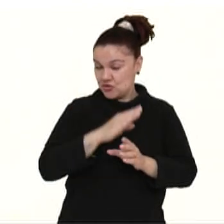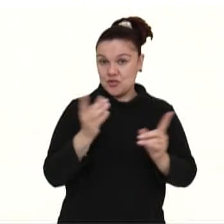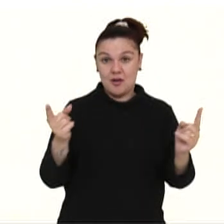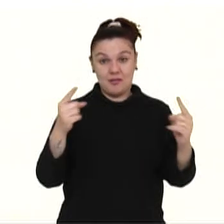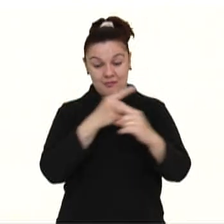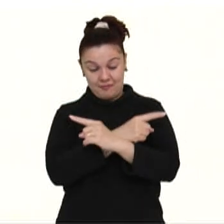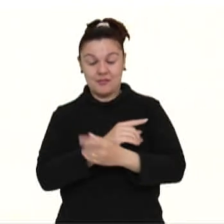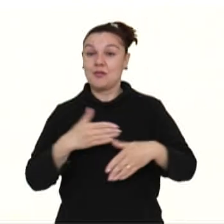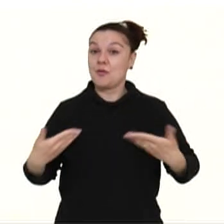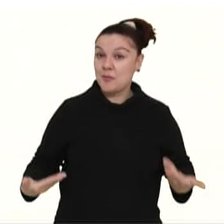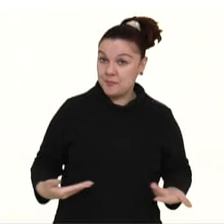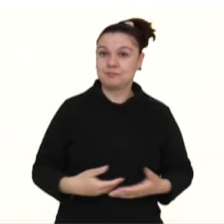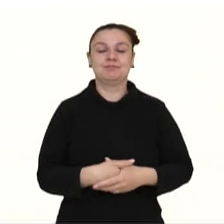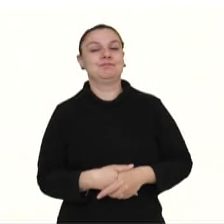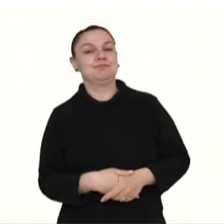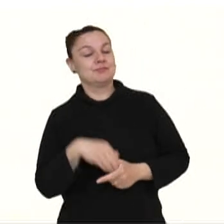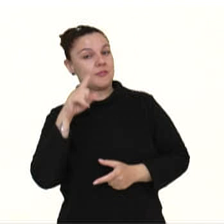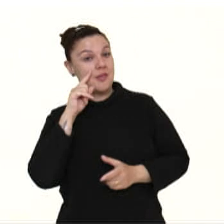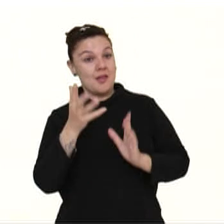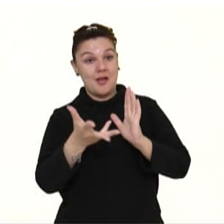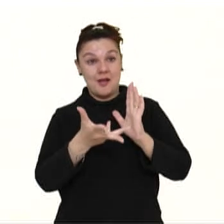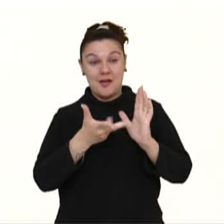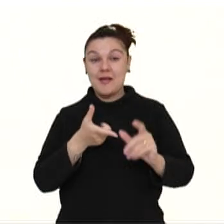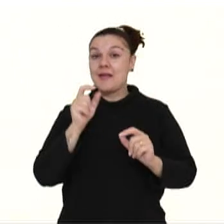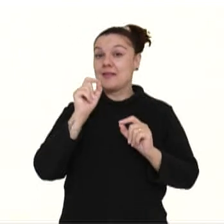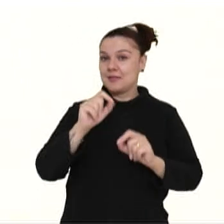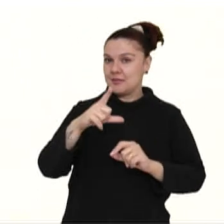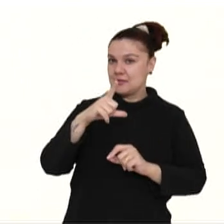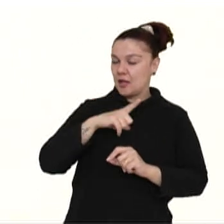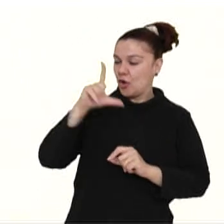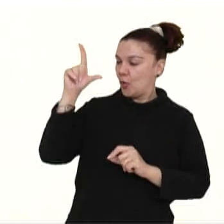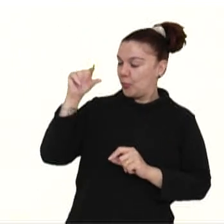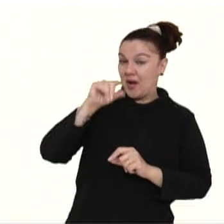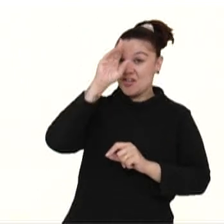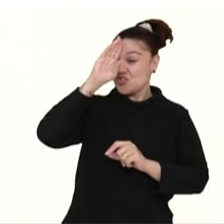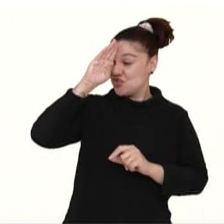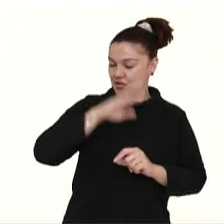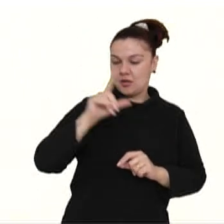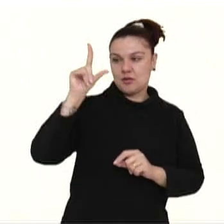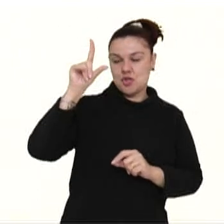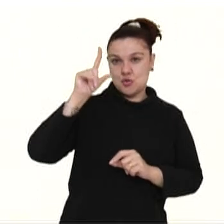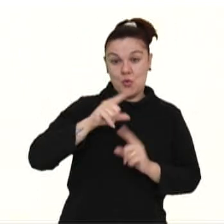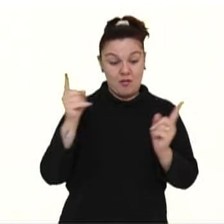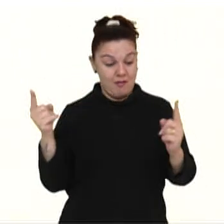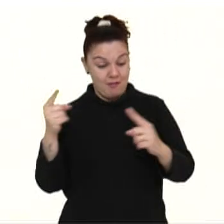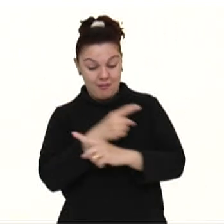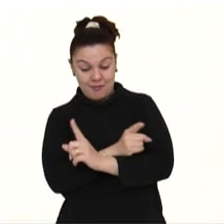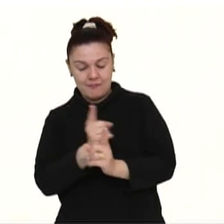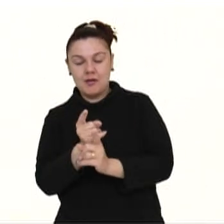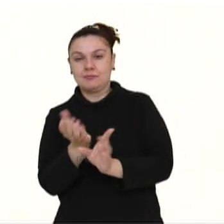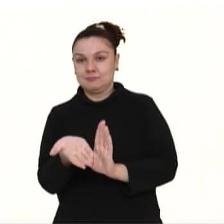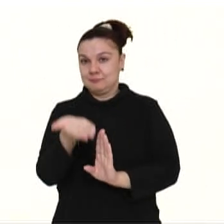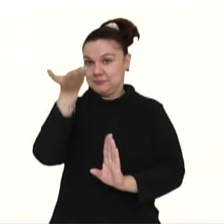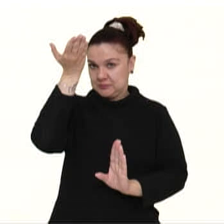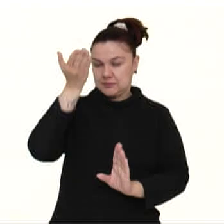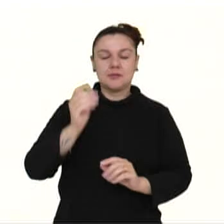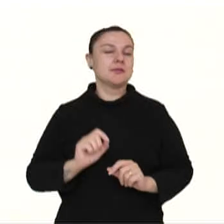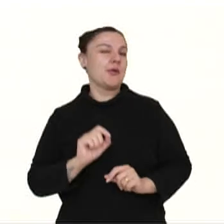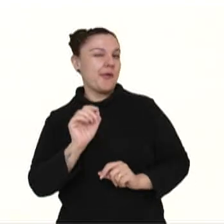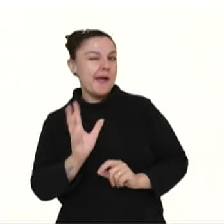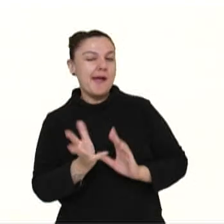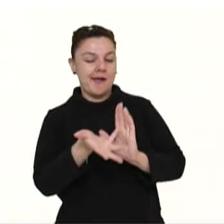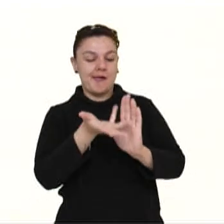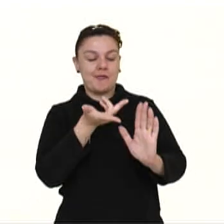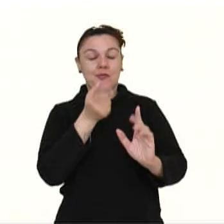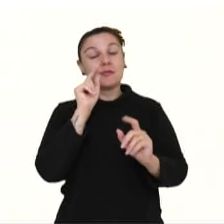reação inversa? A velocidade da reação direta tende a diminuir e a da reação inversa tende a aumentar. Claro, a